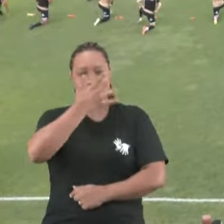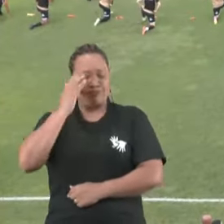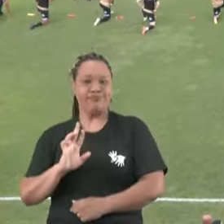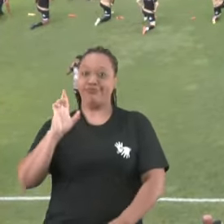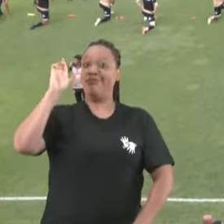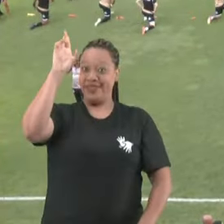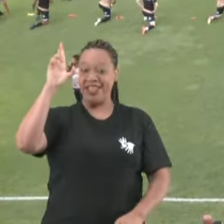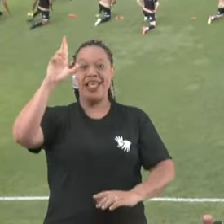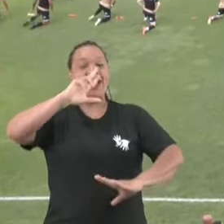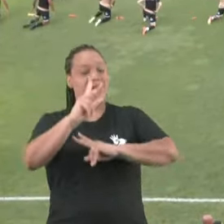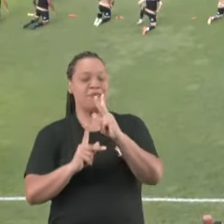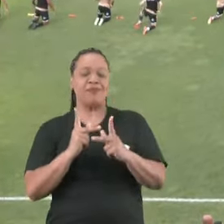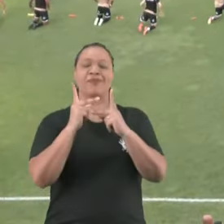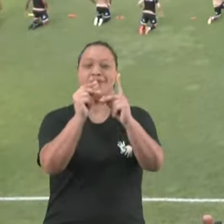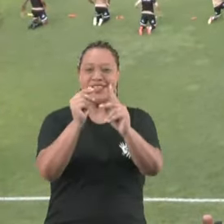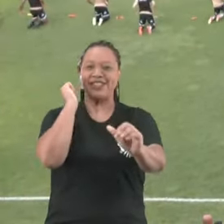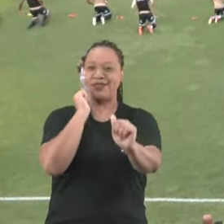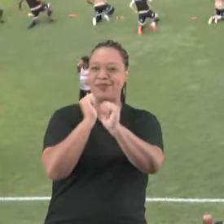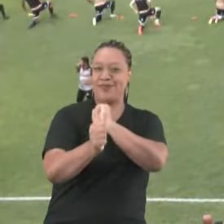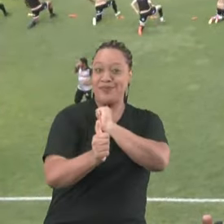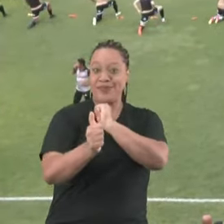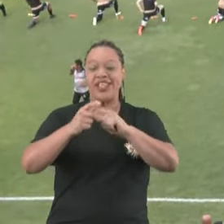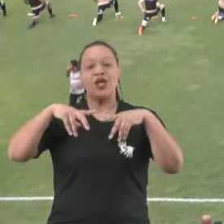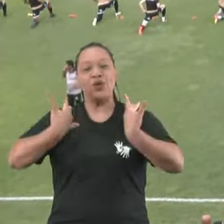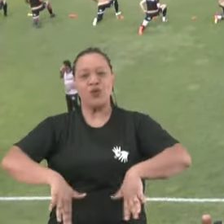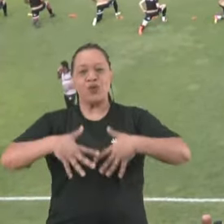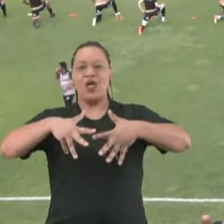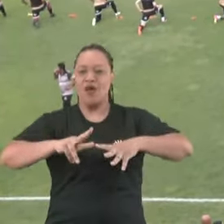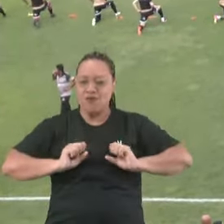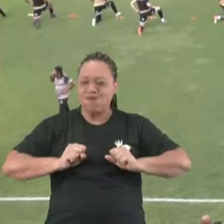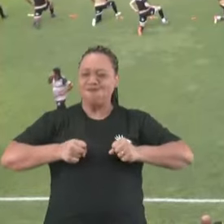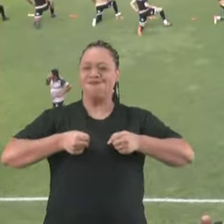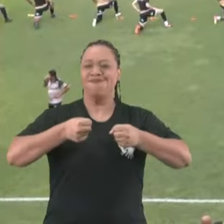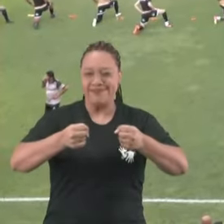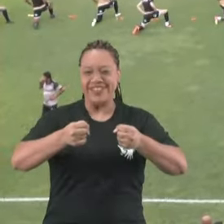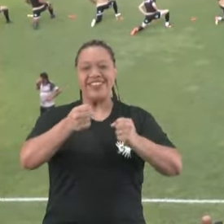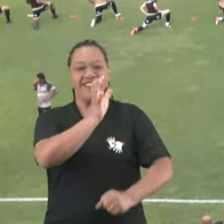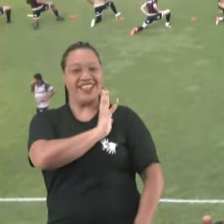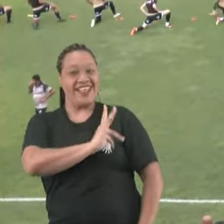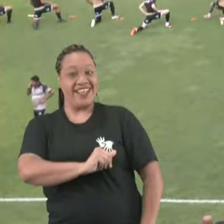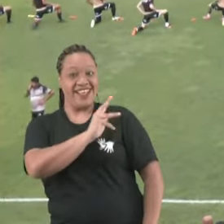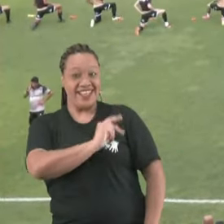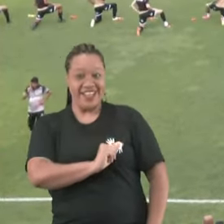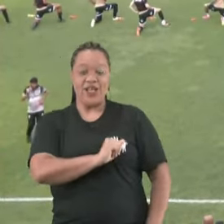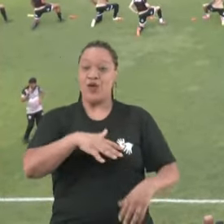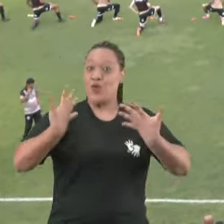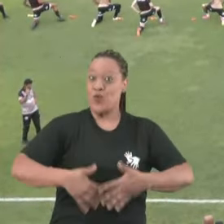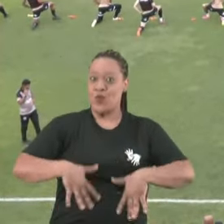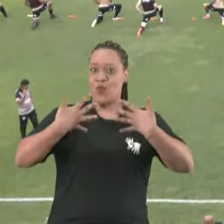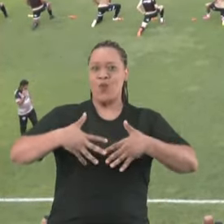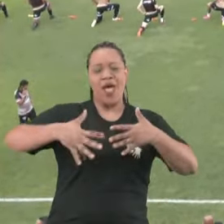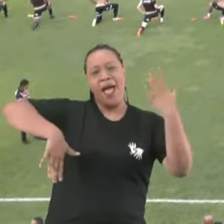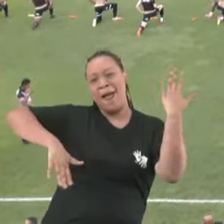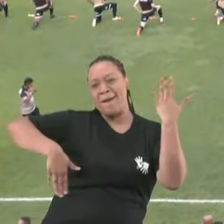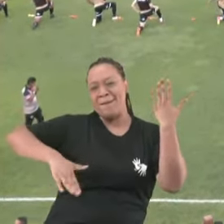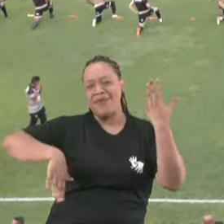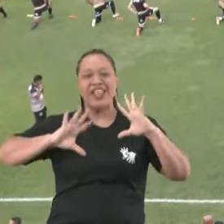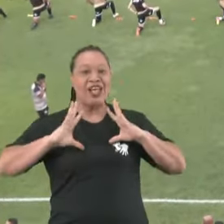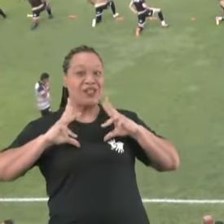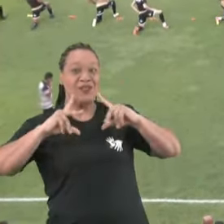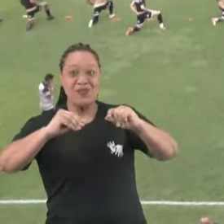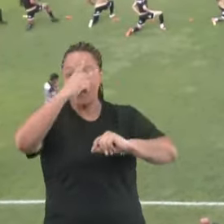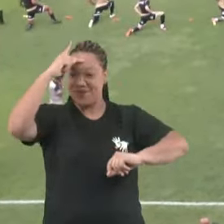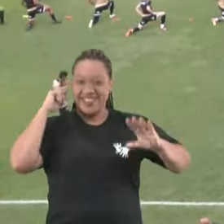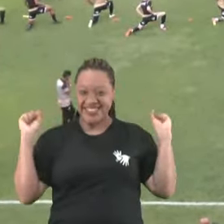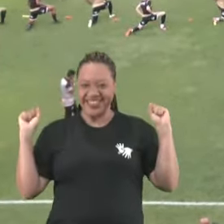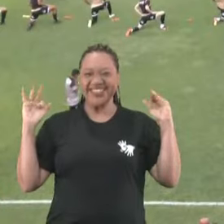agremiação esportiva arapiraquense, o ASA, que mede forças com o Clube de Regatas Brasil, o Galo da Praia, o galo de tanta